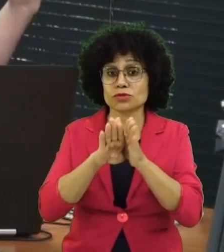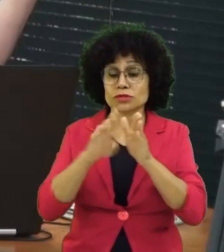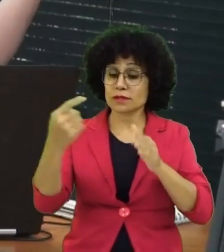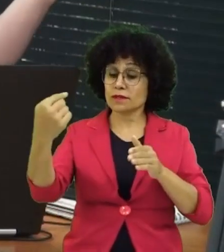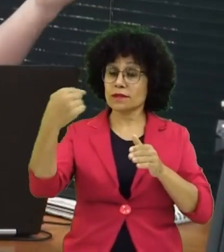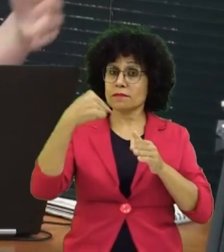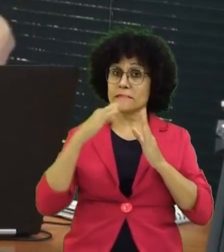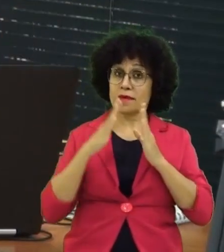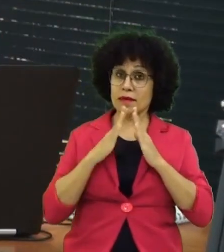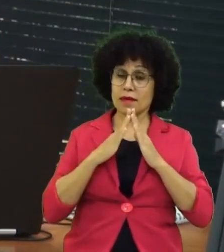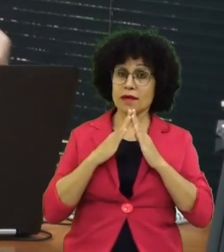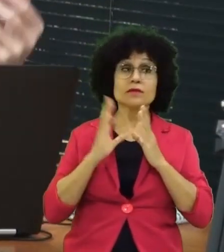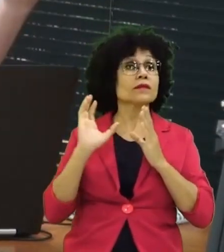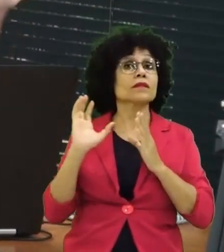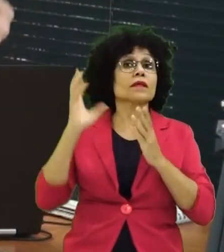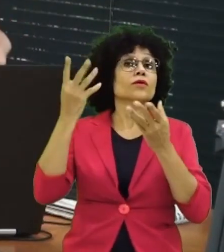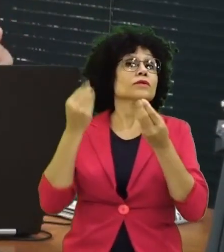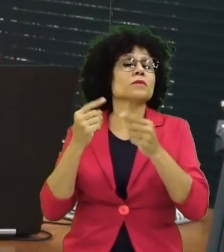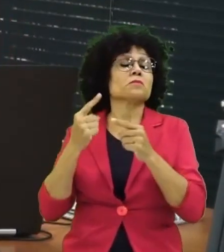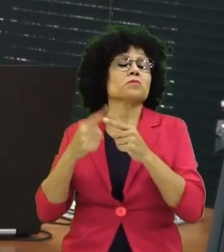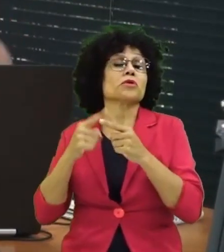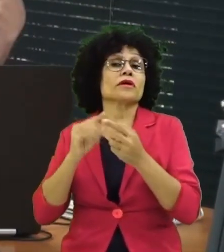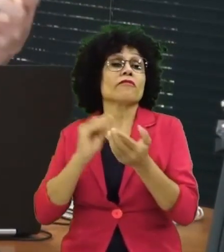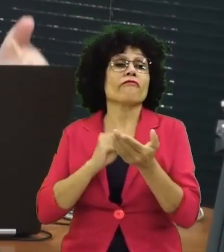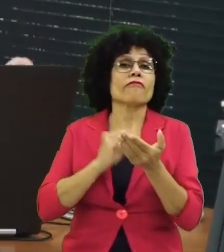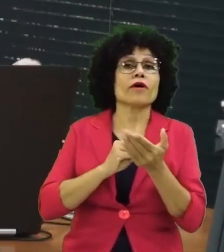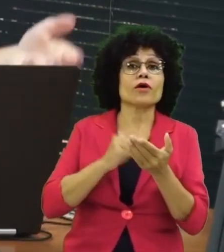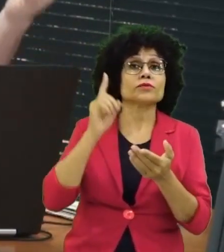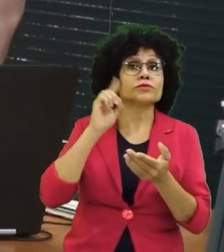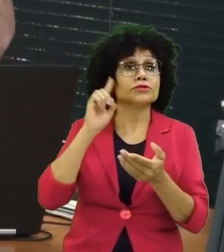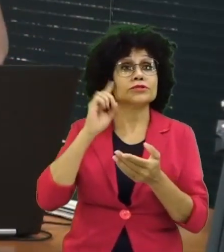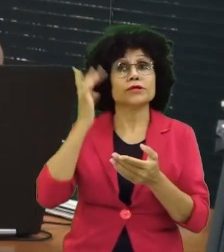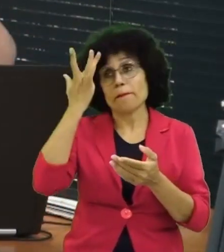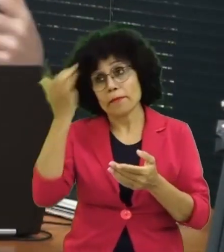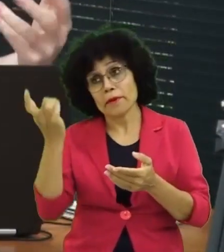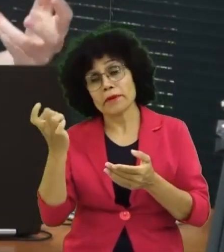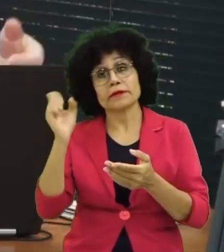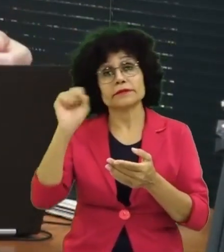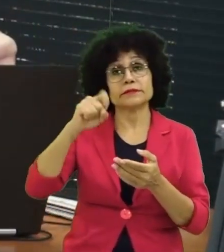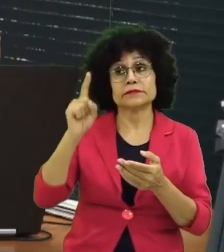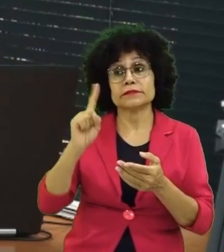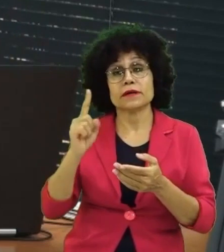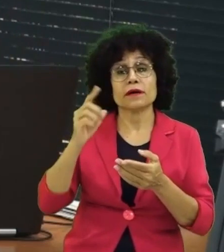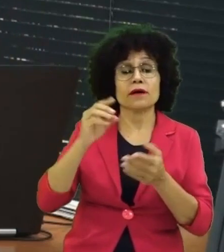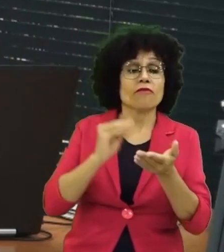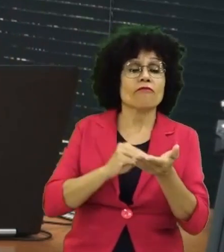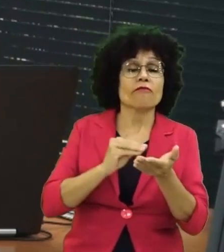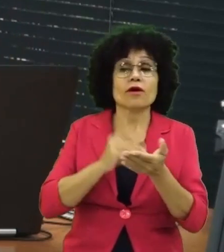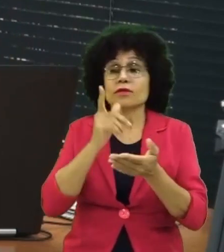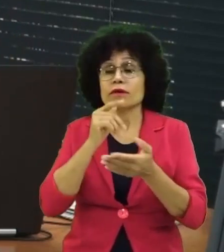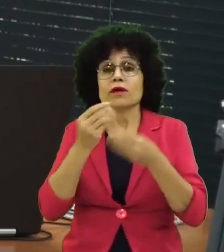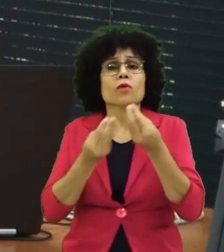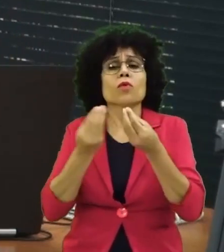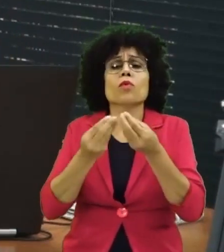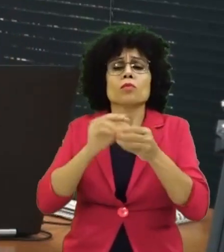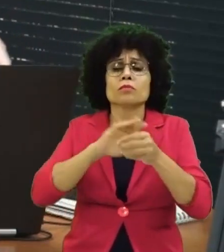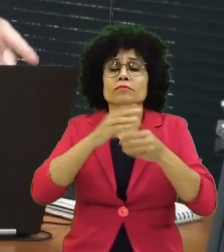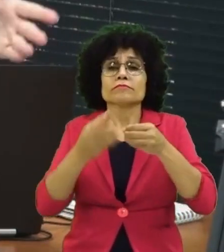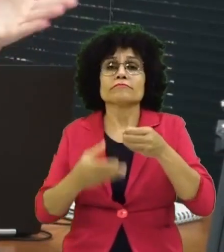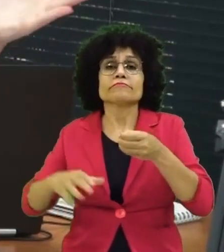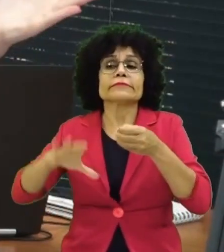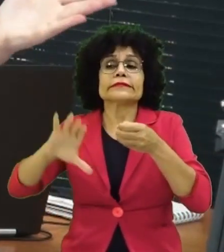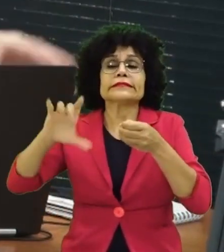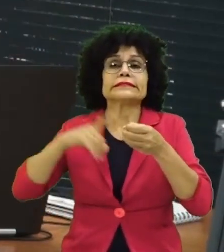mas existe rede, o que está acontecendo? Por que falta água um dia, no outro dia? Eu tenho esse dimensionamento, aquele esgoto que às vezes